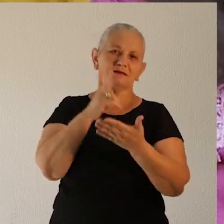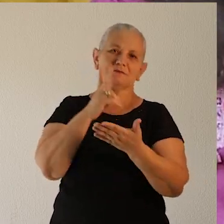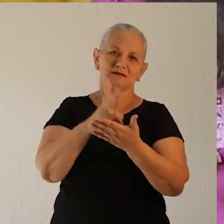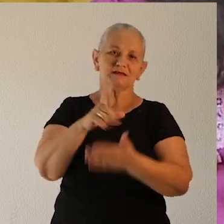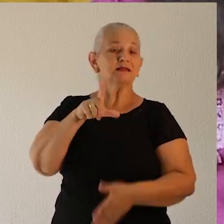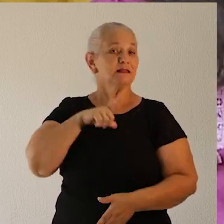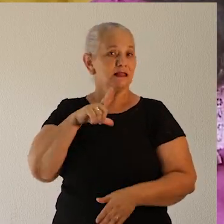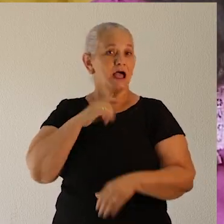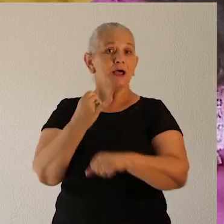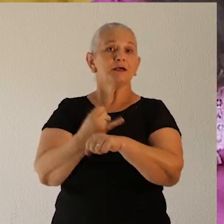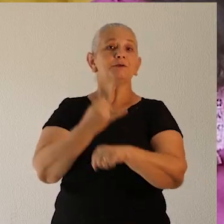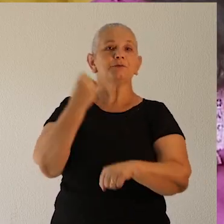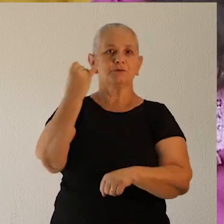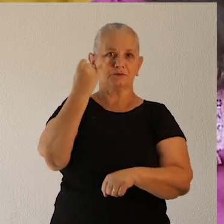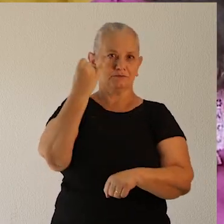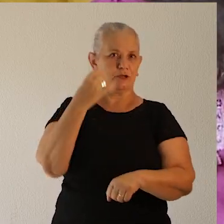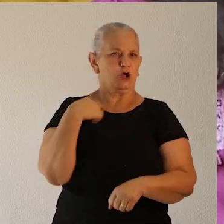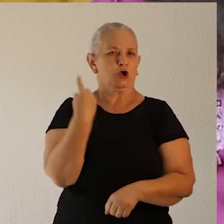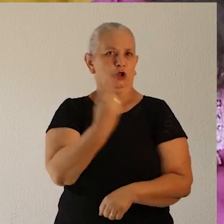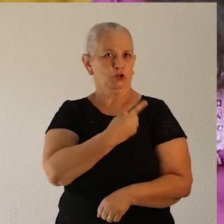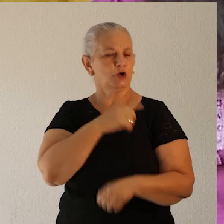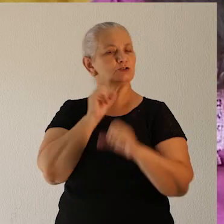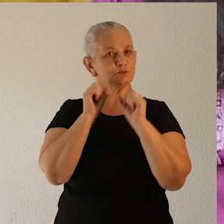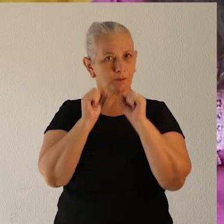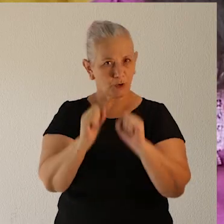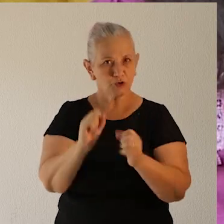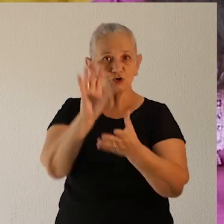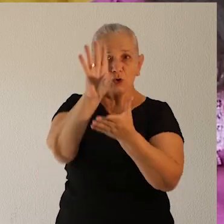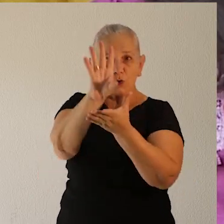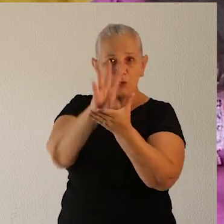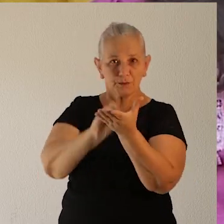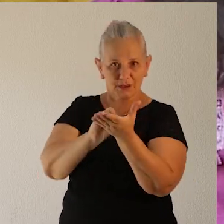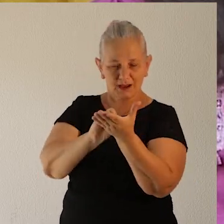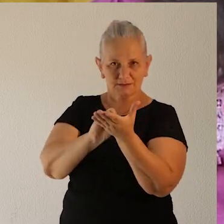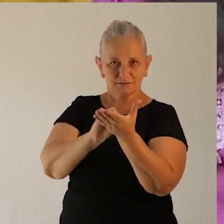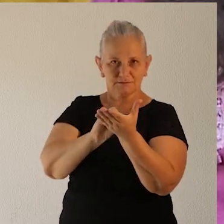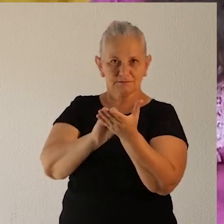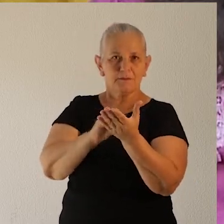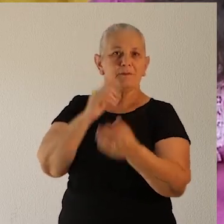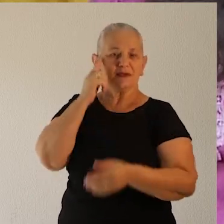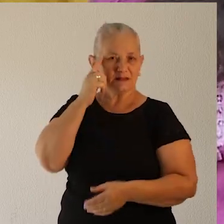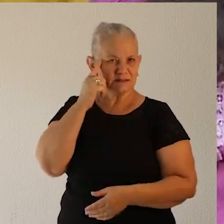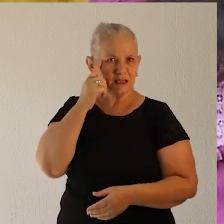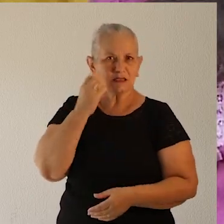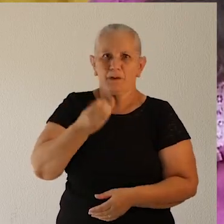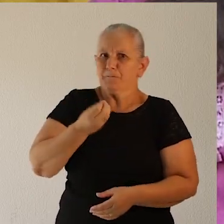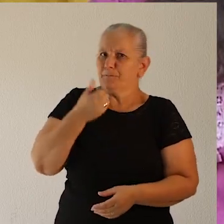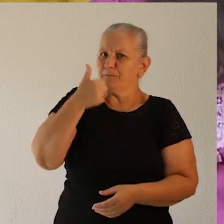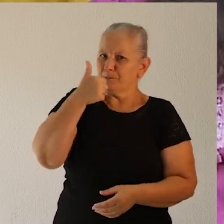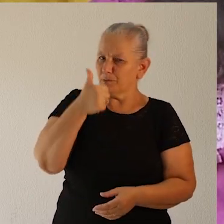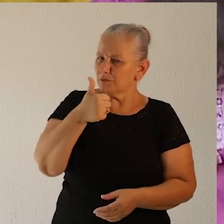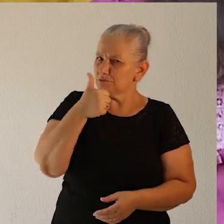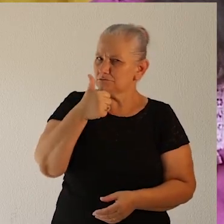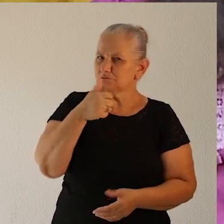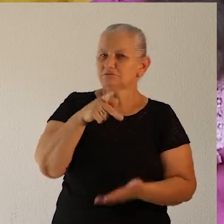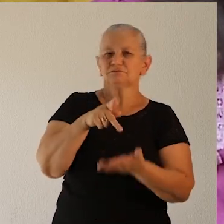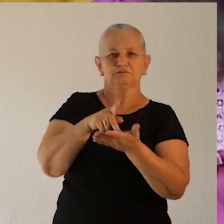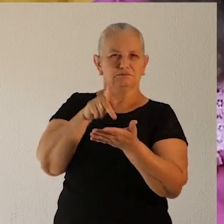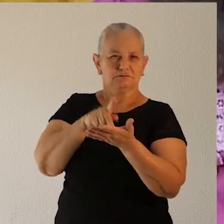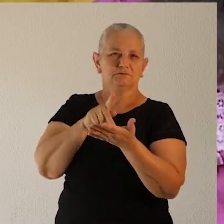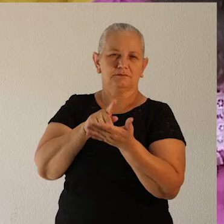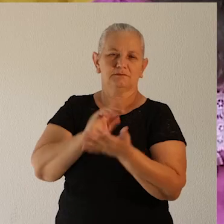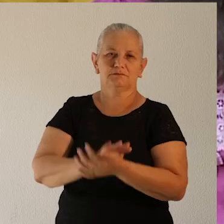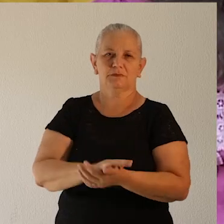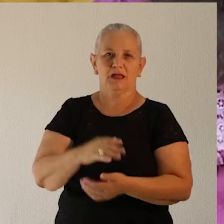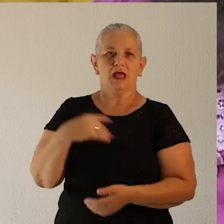de que a gente pode criar, que a gente pode... E faz um bem danado para a gente, para a alma, viu? Então, essa daqui, por exemplo,